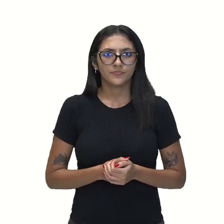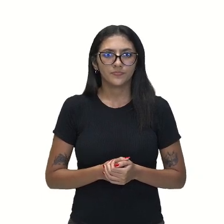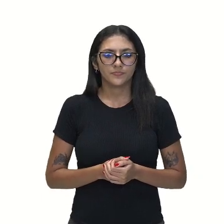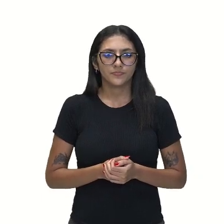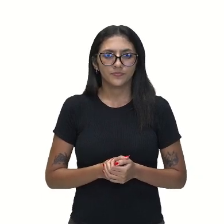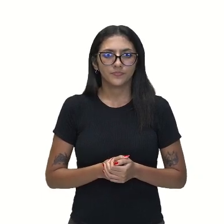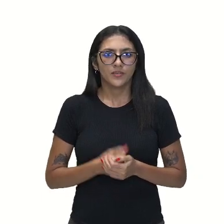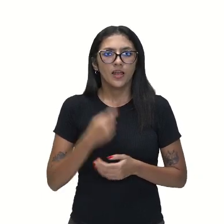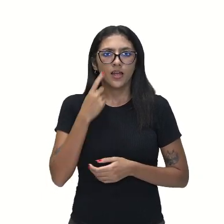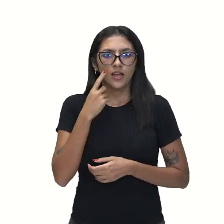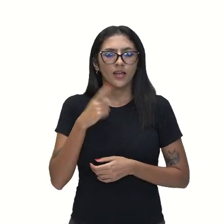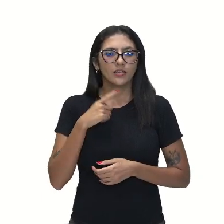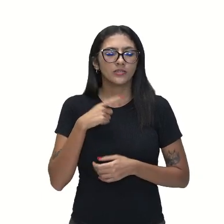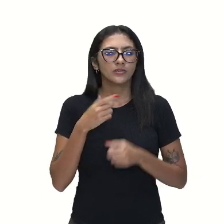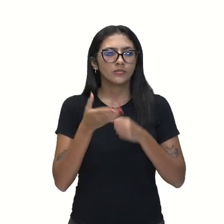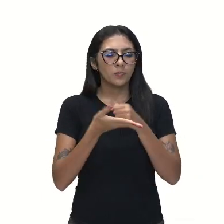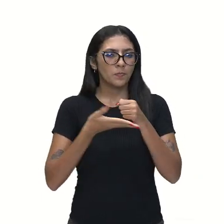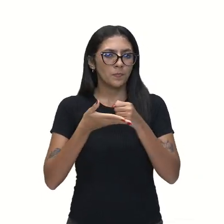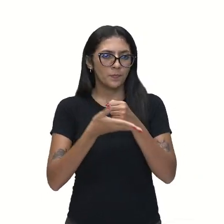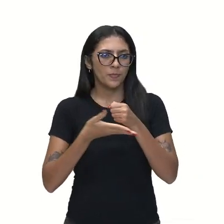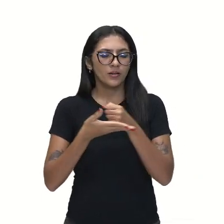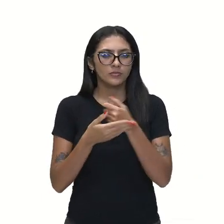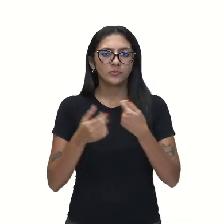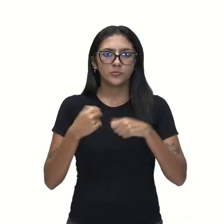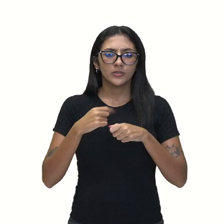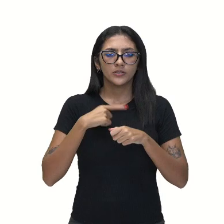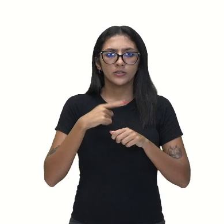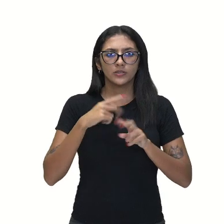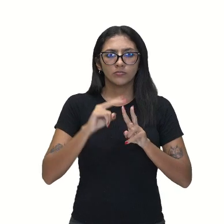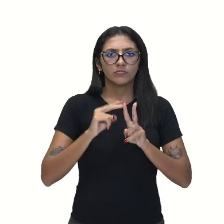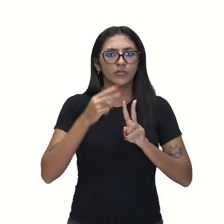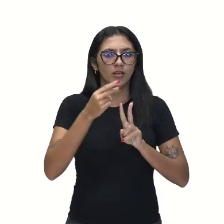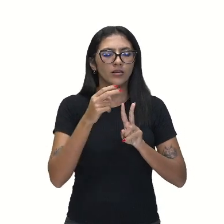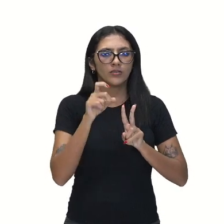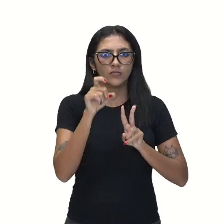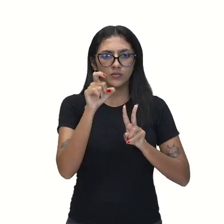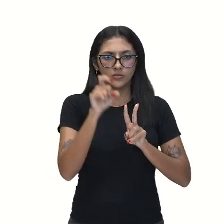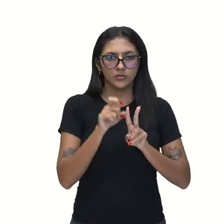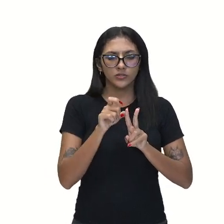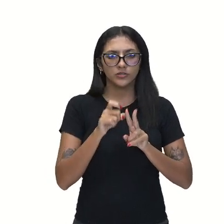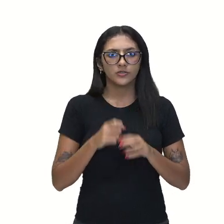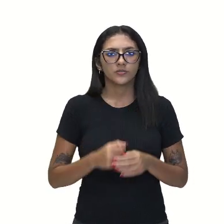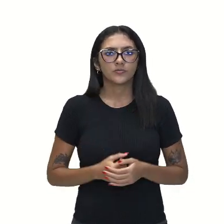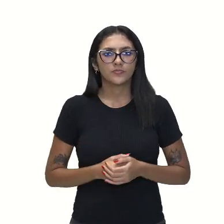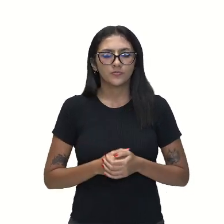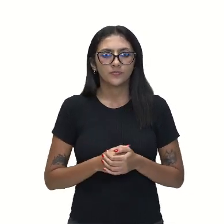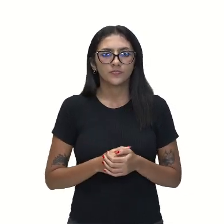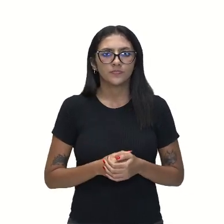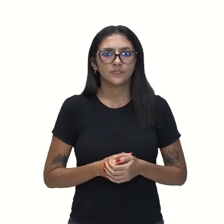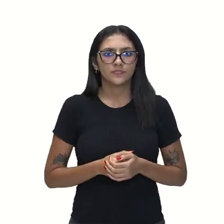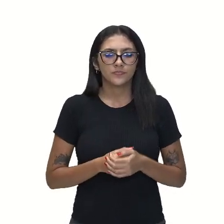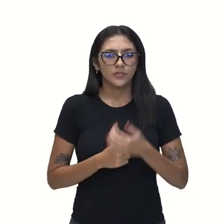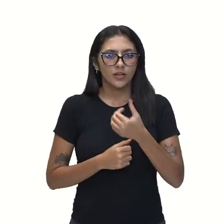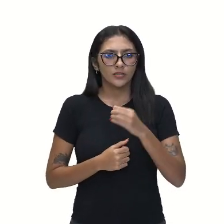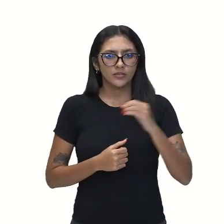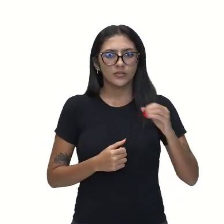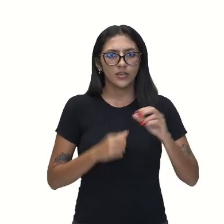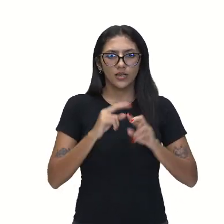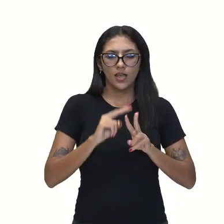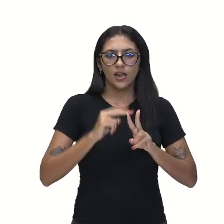Essa base vai ficar elevada a esse x, então vai ficar 100 elevado a x, igual